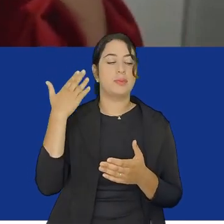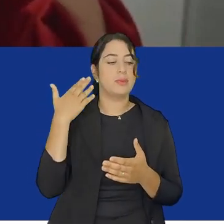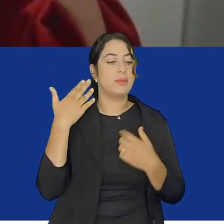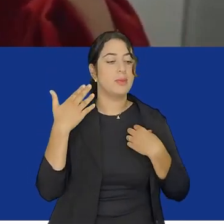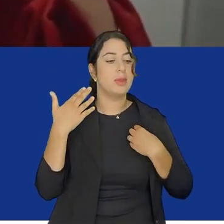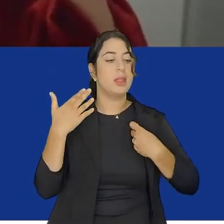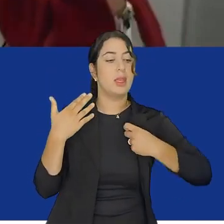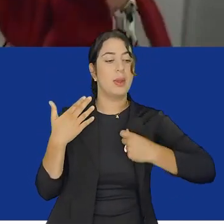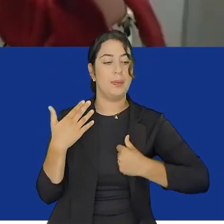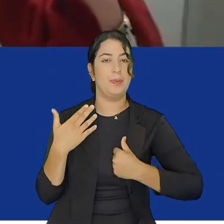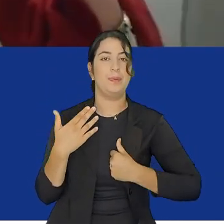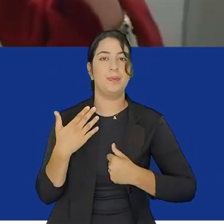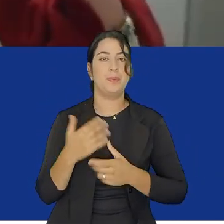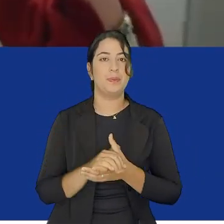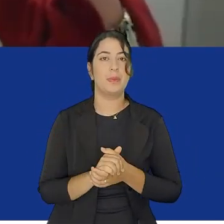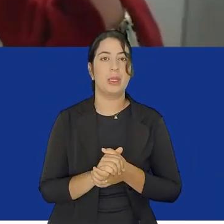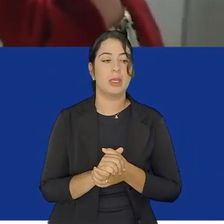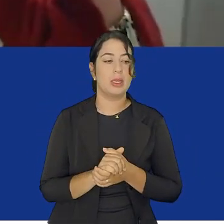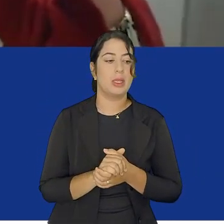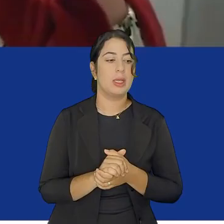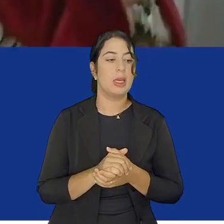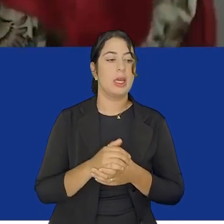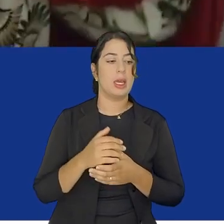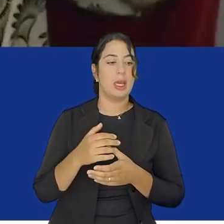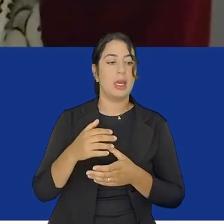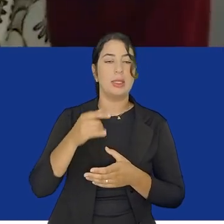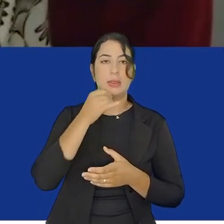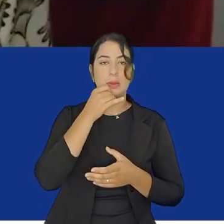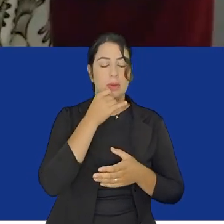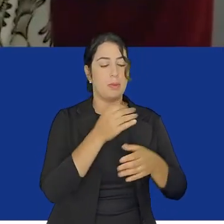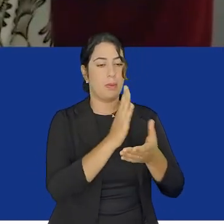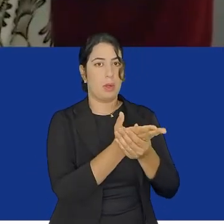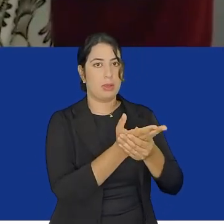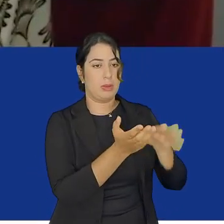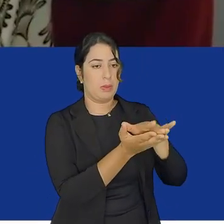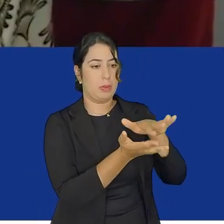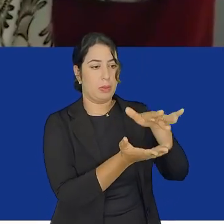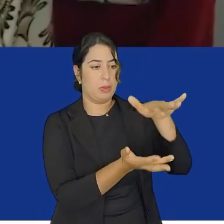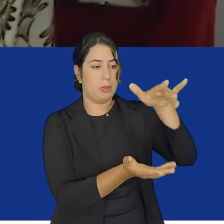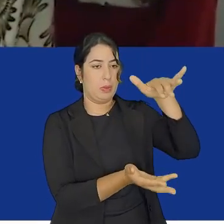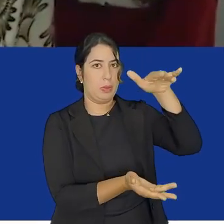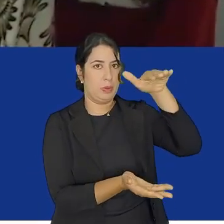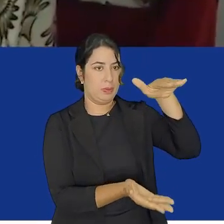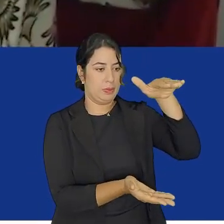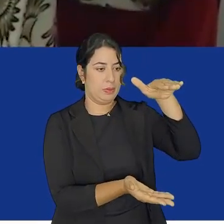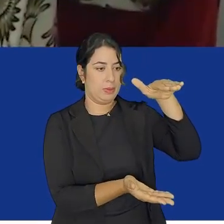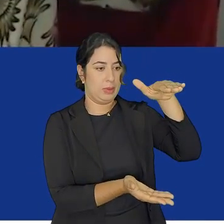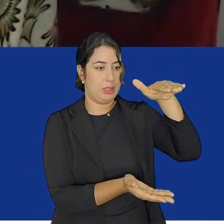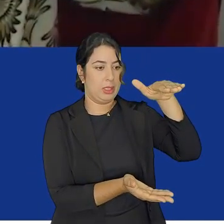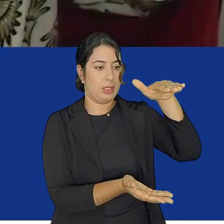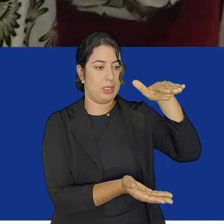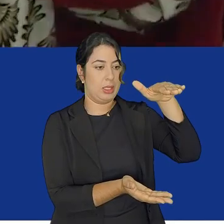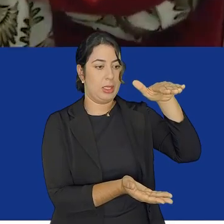ficando velhinha, não tem jeito. Na época do processo físico, né? Você coloca uma pilha de processo, assim, para mim, tudo de penhora. Só